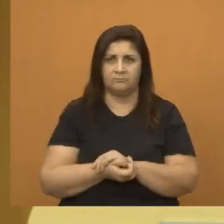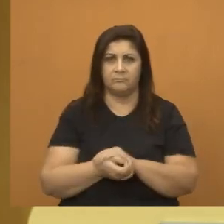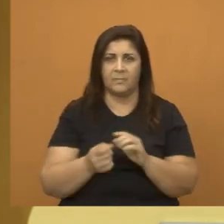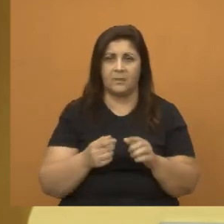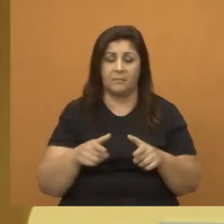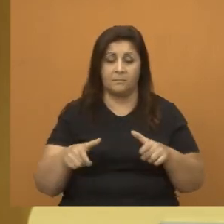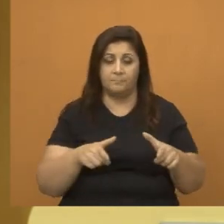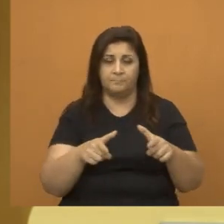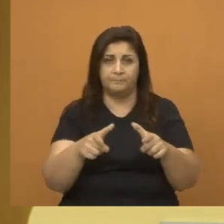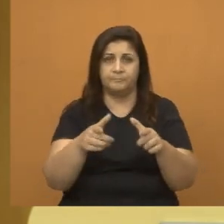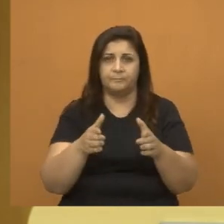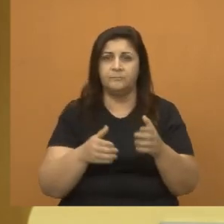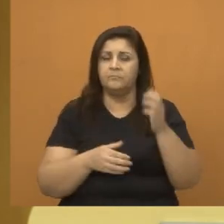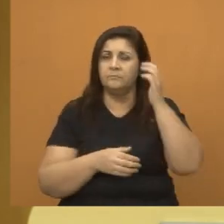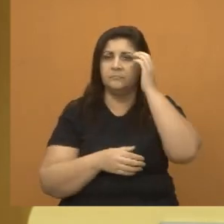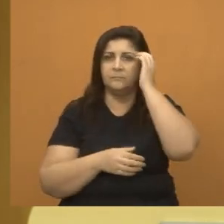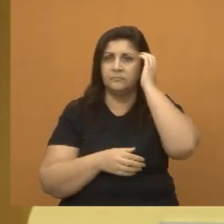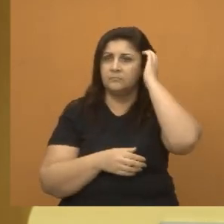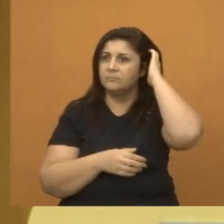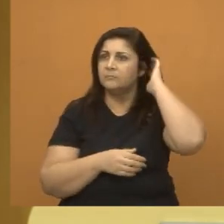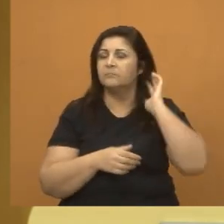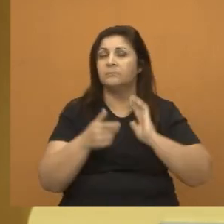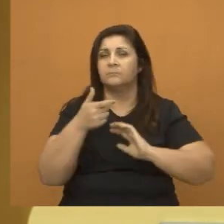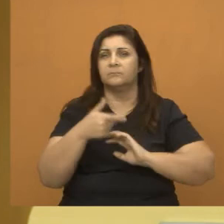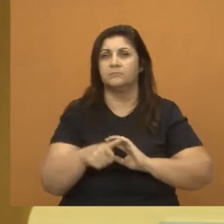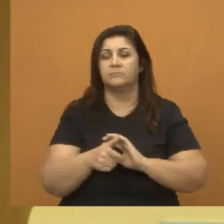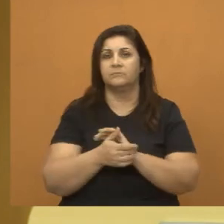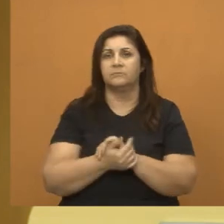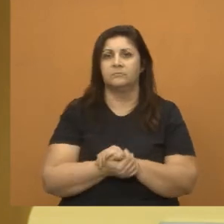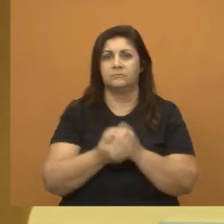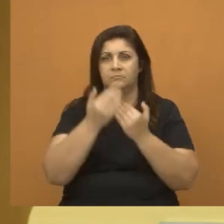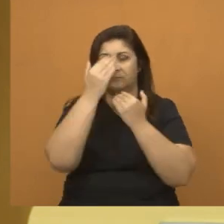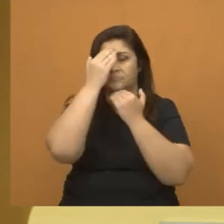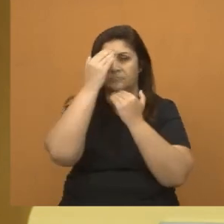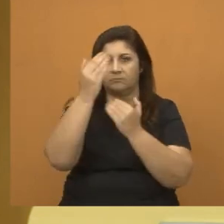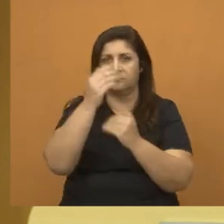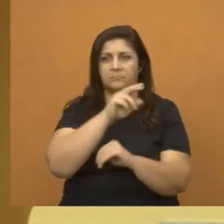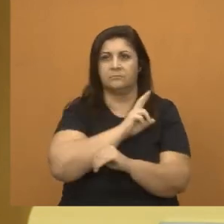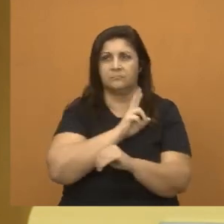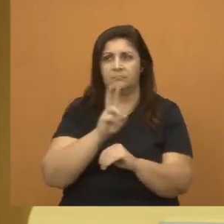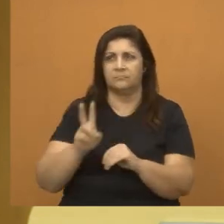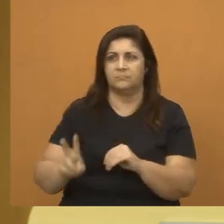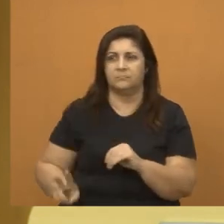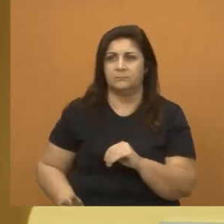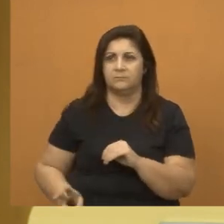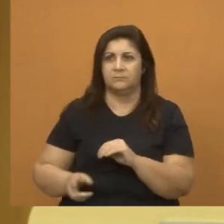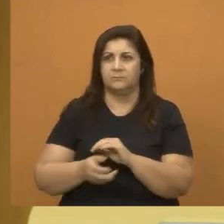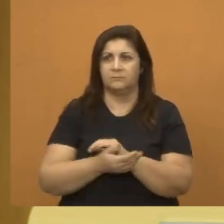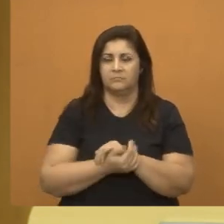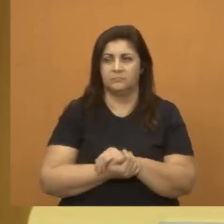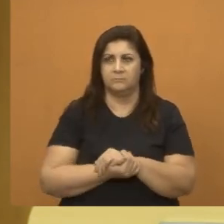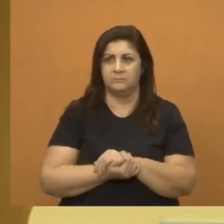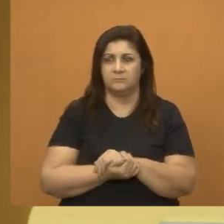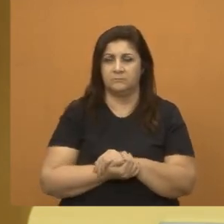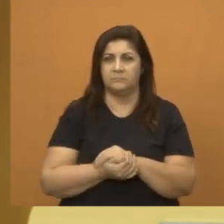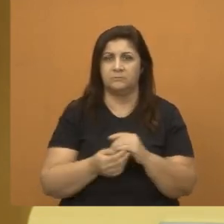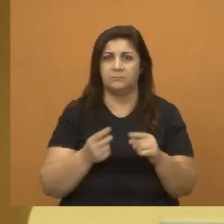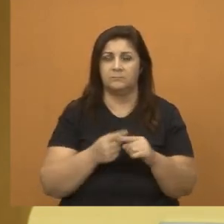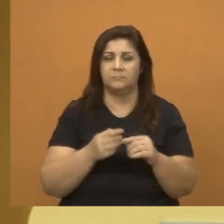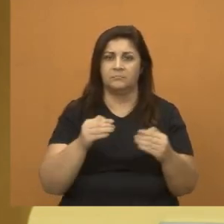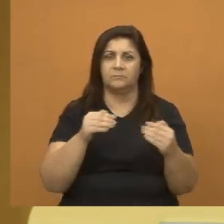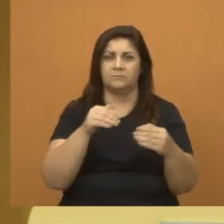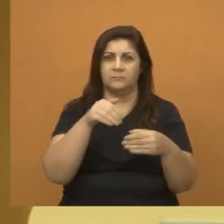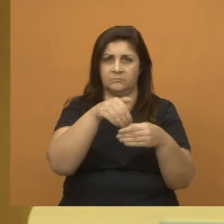trajetória e eu mais uma vez agradeço os nobres para os vereadores está votando